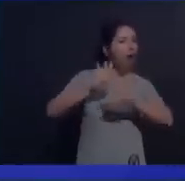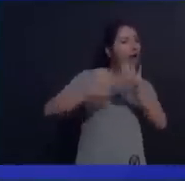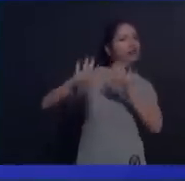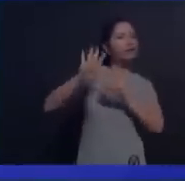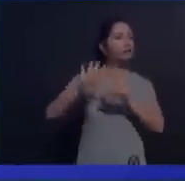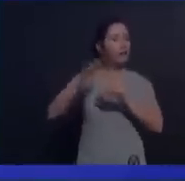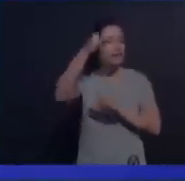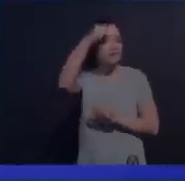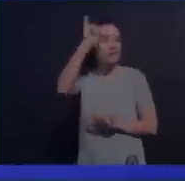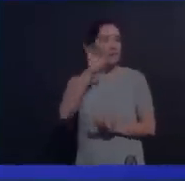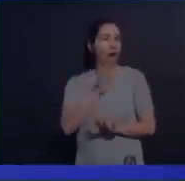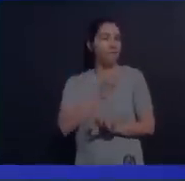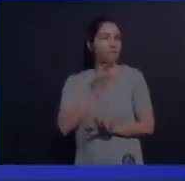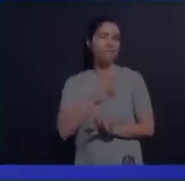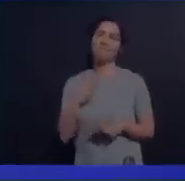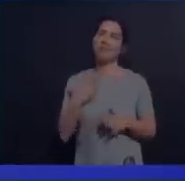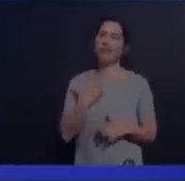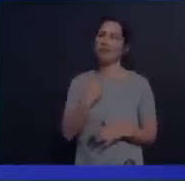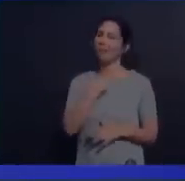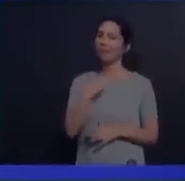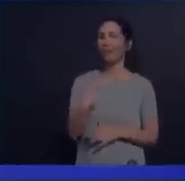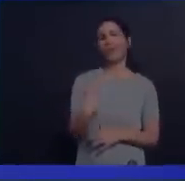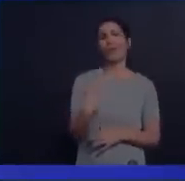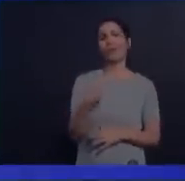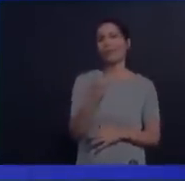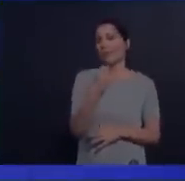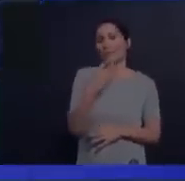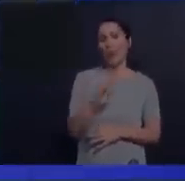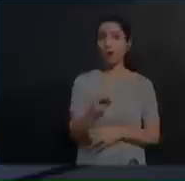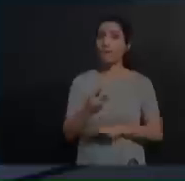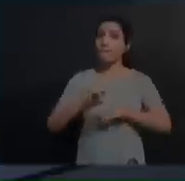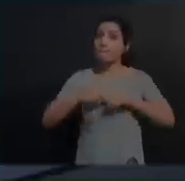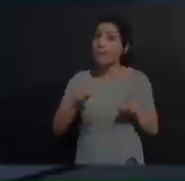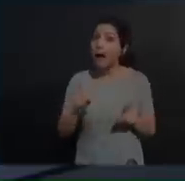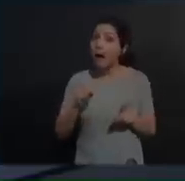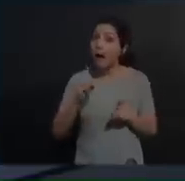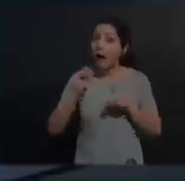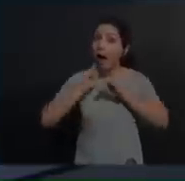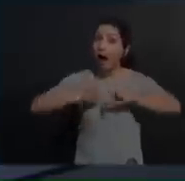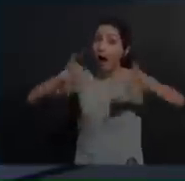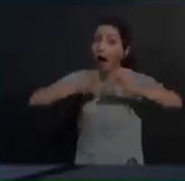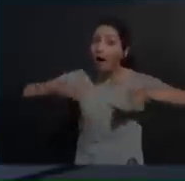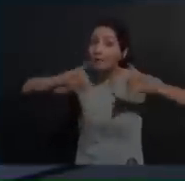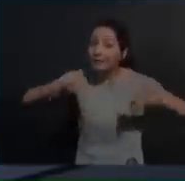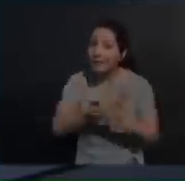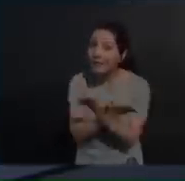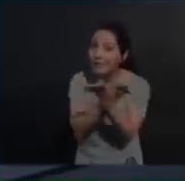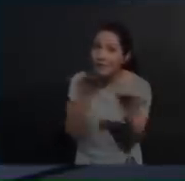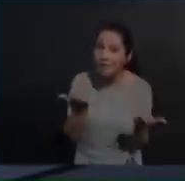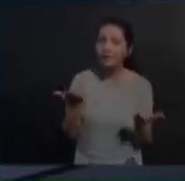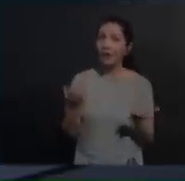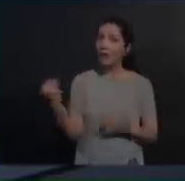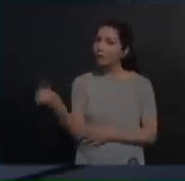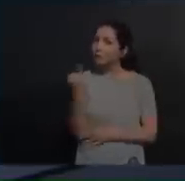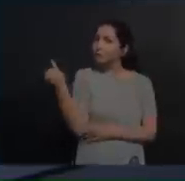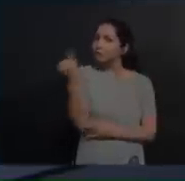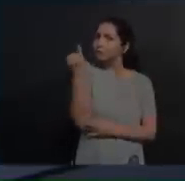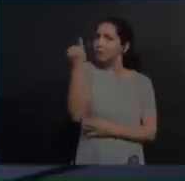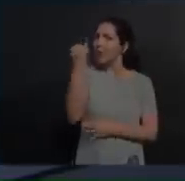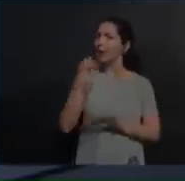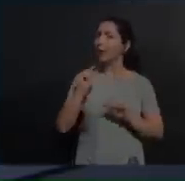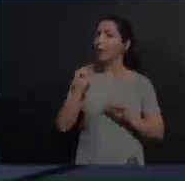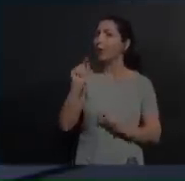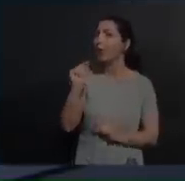nas nossas vidas. Mas eu tenho uma notícia muito importante para vocês. Vocês podem se alegrar,